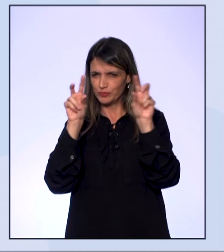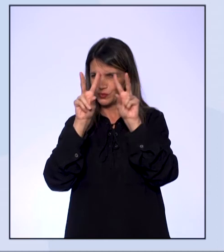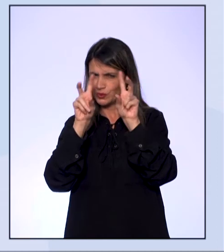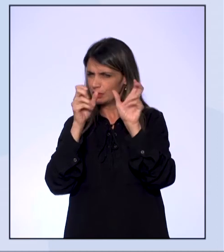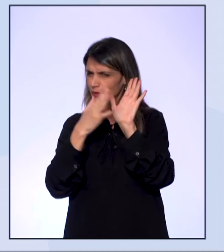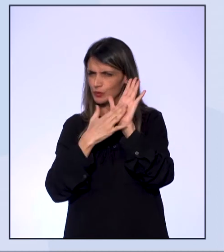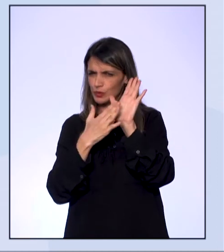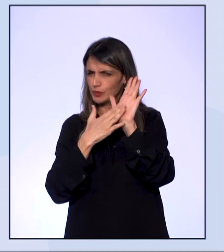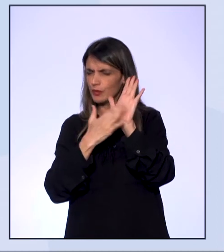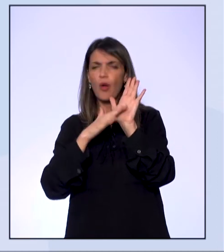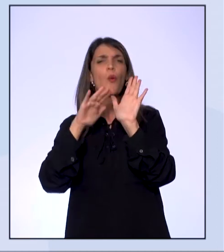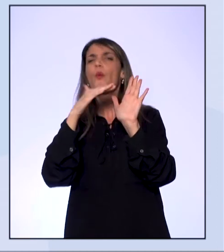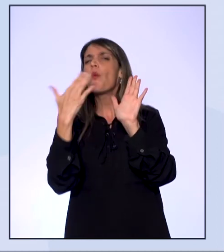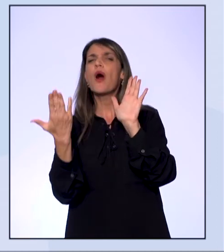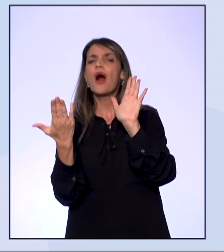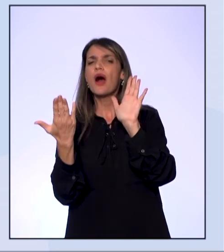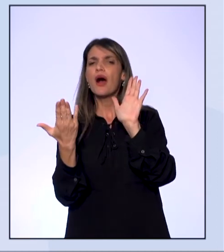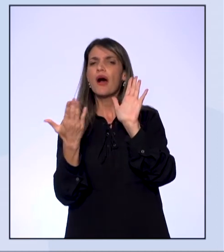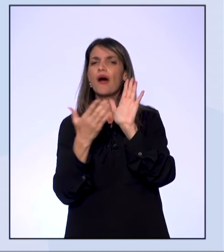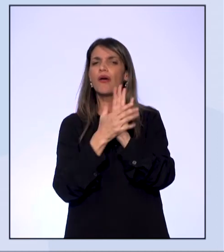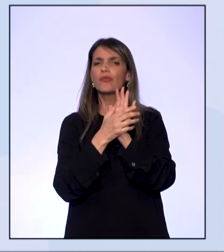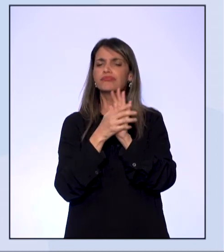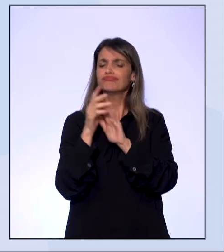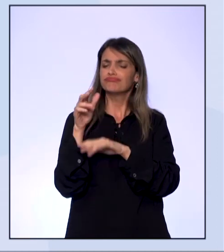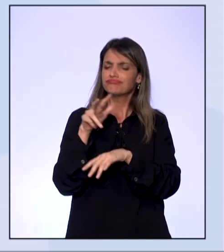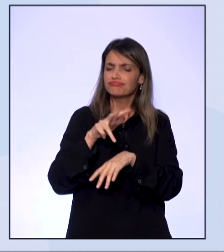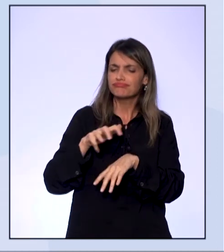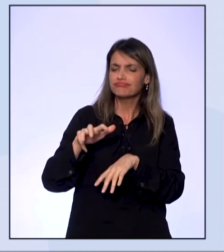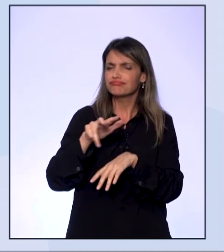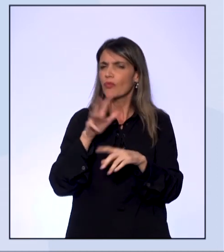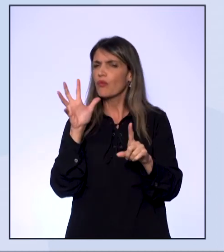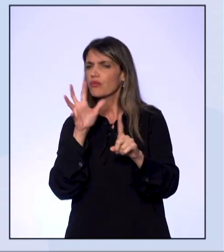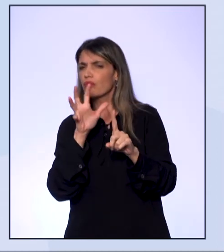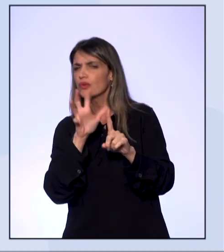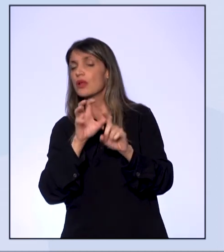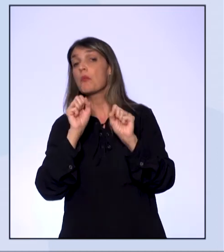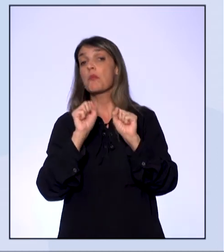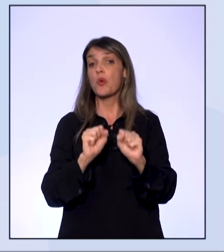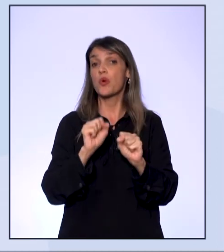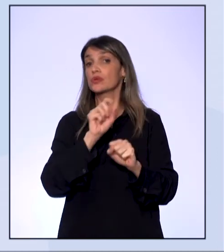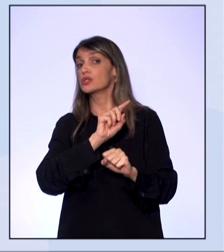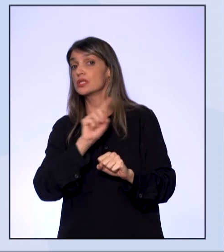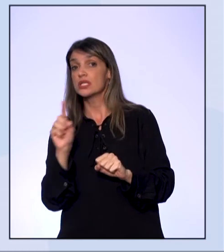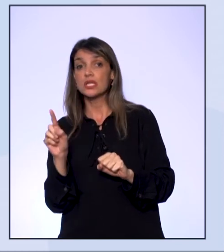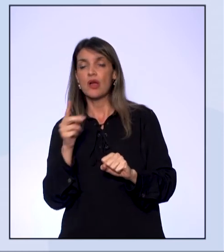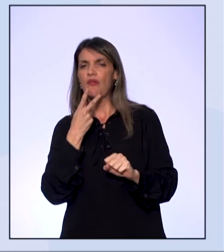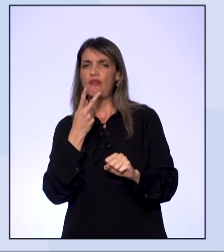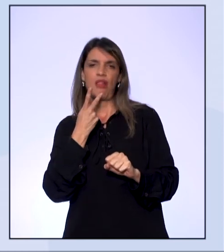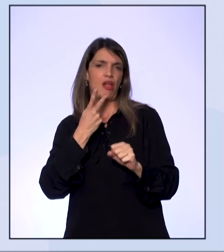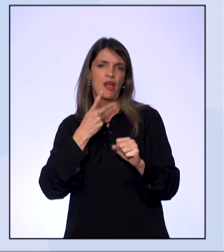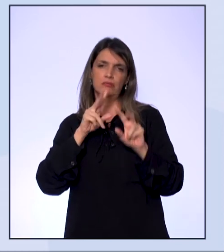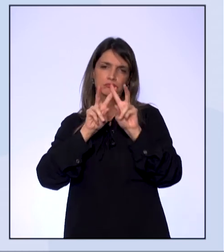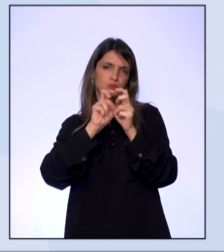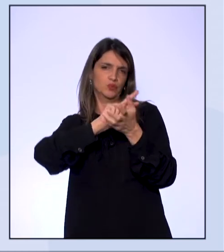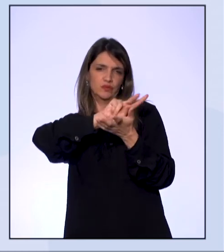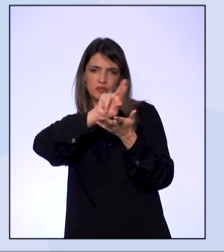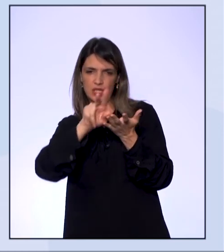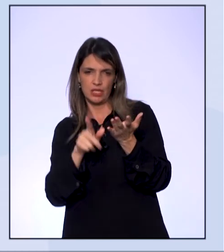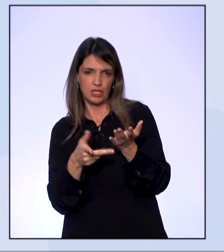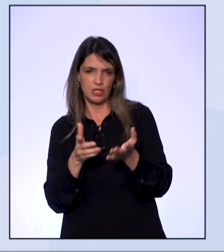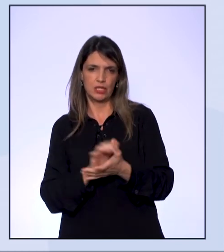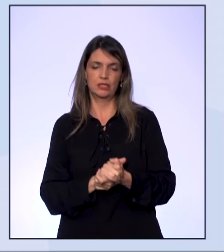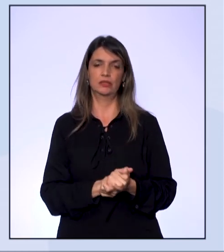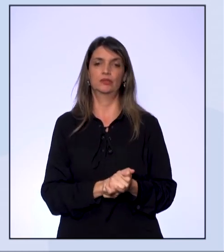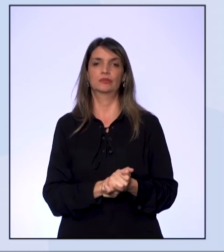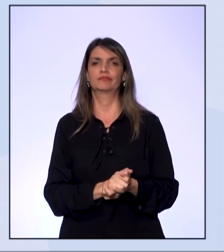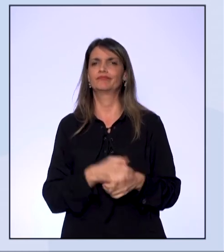qual que é o tema? O articulista, o influencer digital, ele pode ou não falar sobre vários assuntos? Você vai fazer